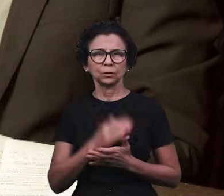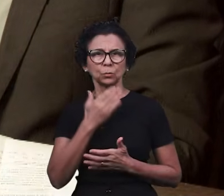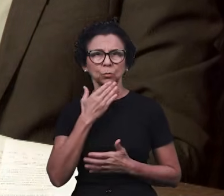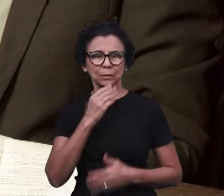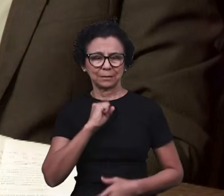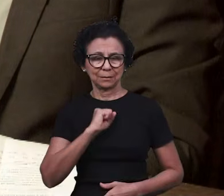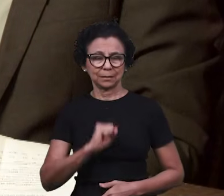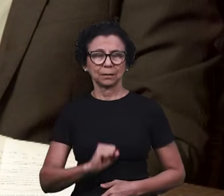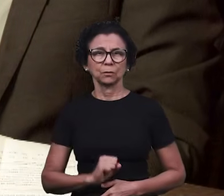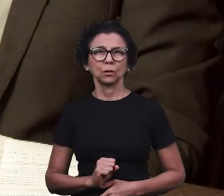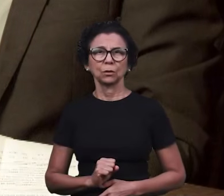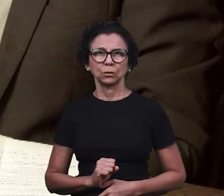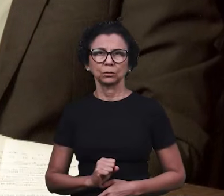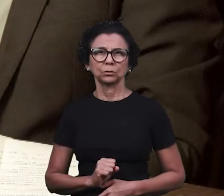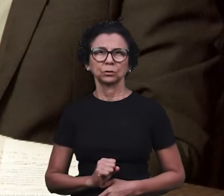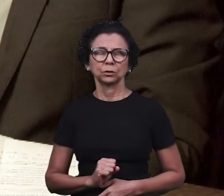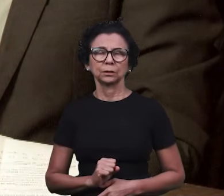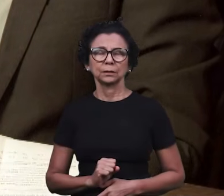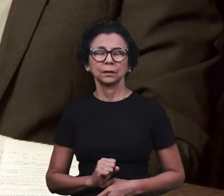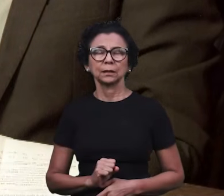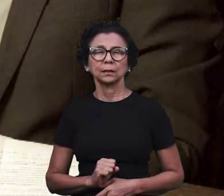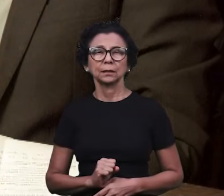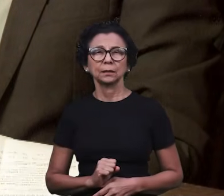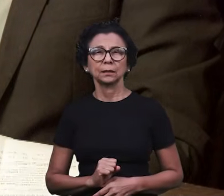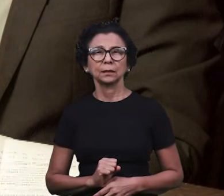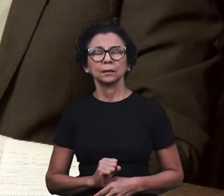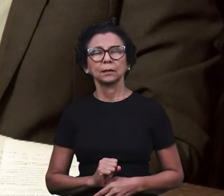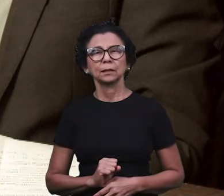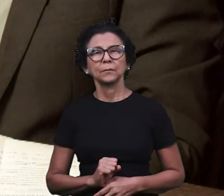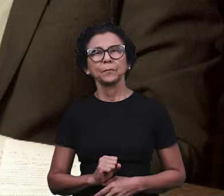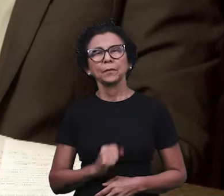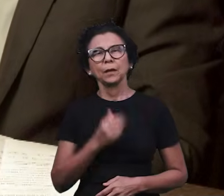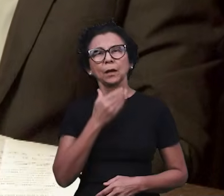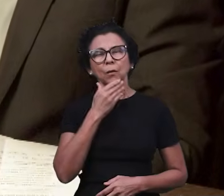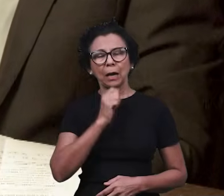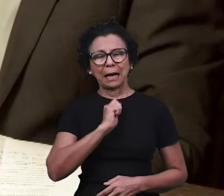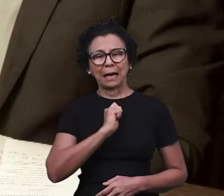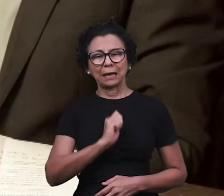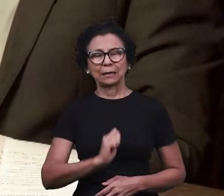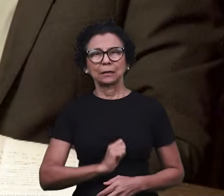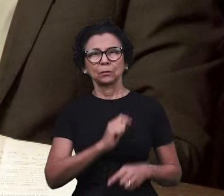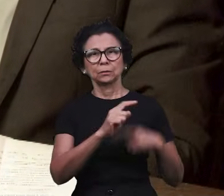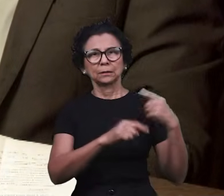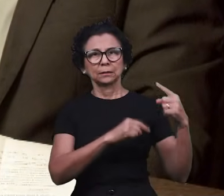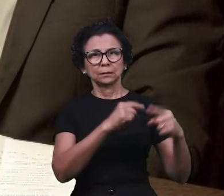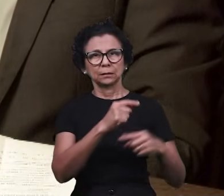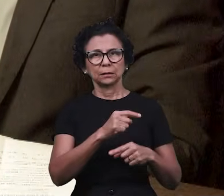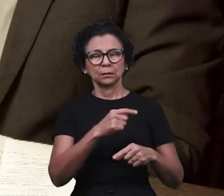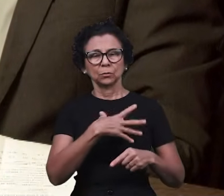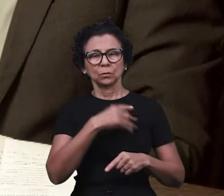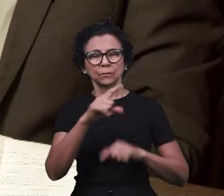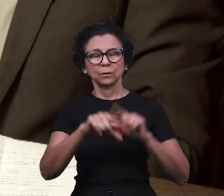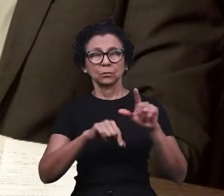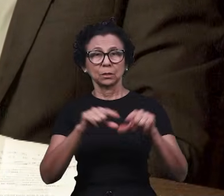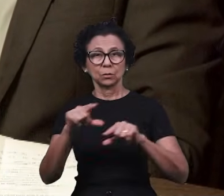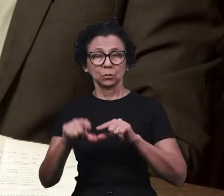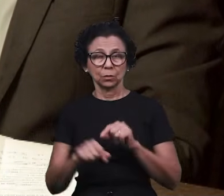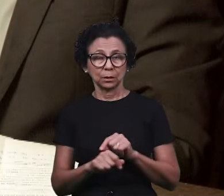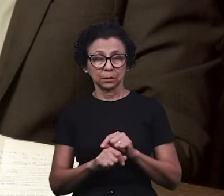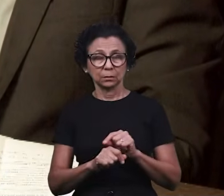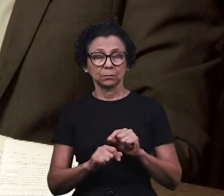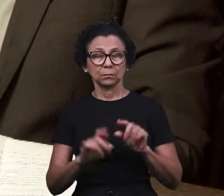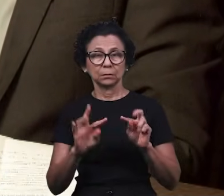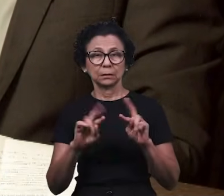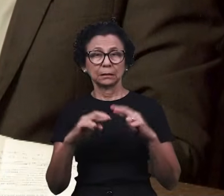Arão e os seus filhos que foram escolhidos eram da tribo de Levi, eram levitas,